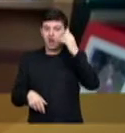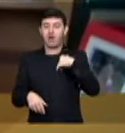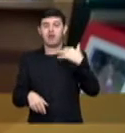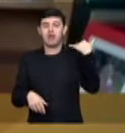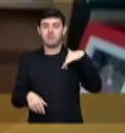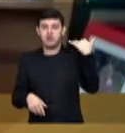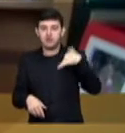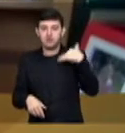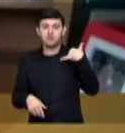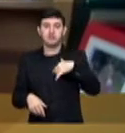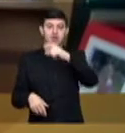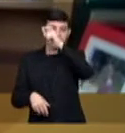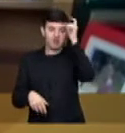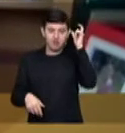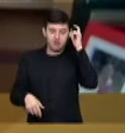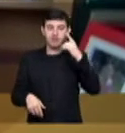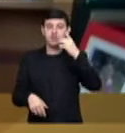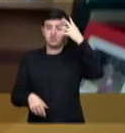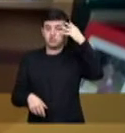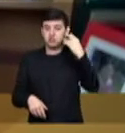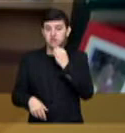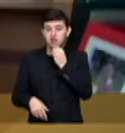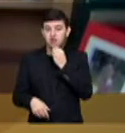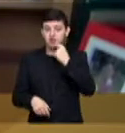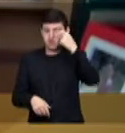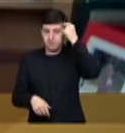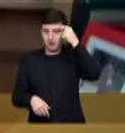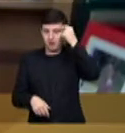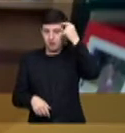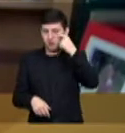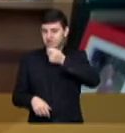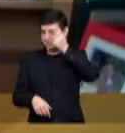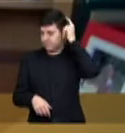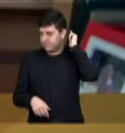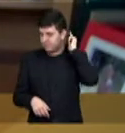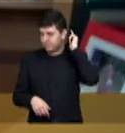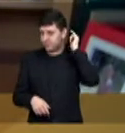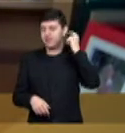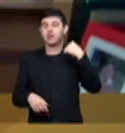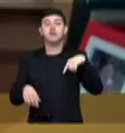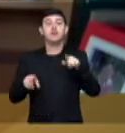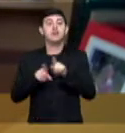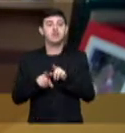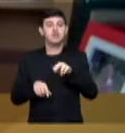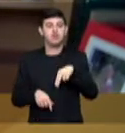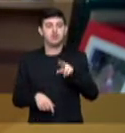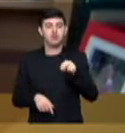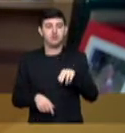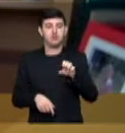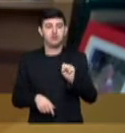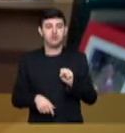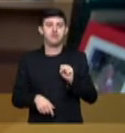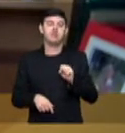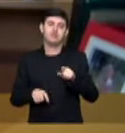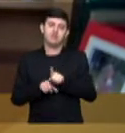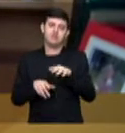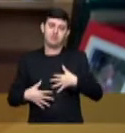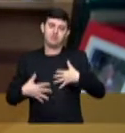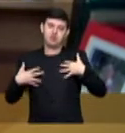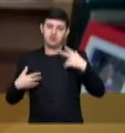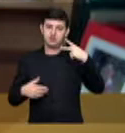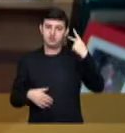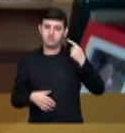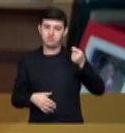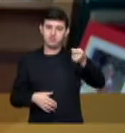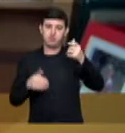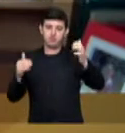ao ministro Dias Toffoli, ao ministro Roberto Barroso, ao ministro Alexandre Moraes, ministro Nunes Marques, ao eminente